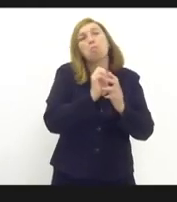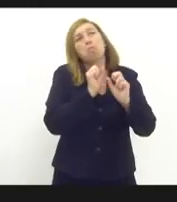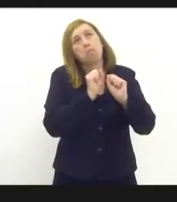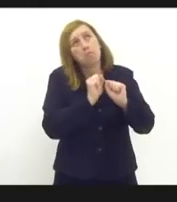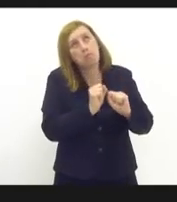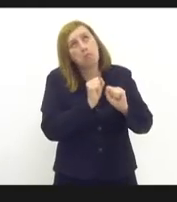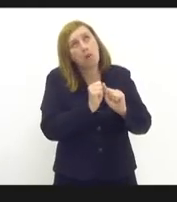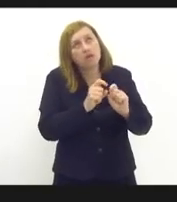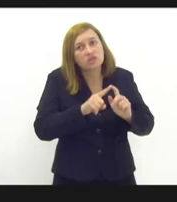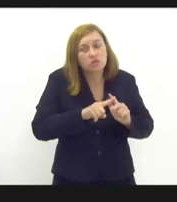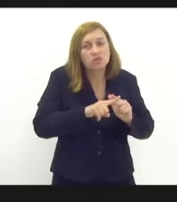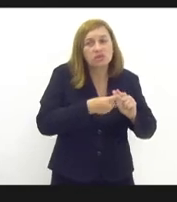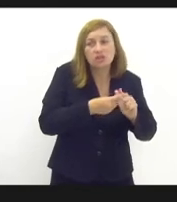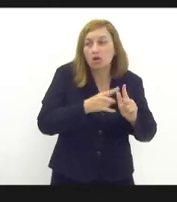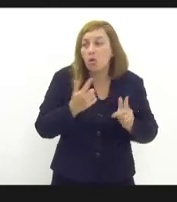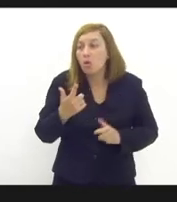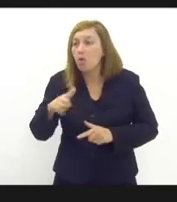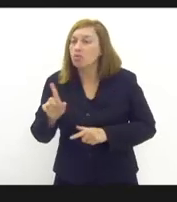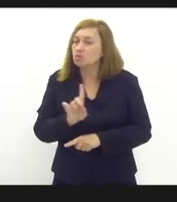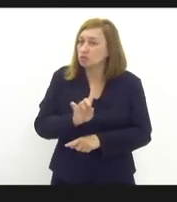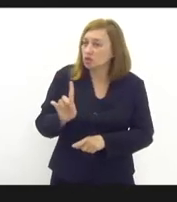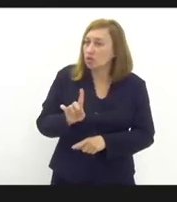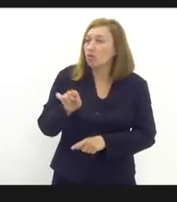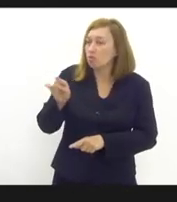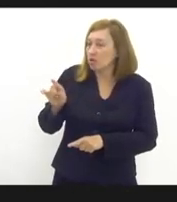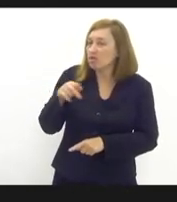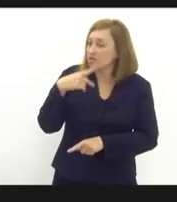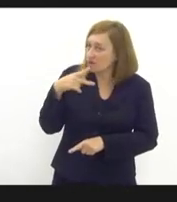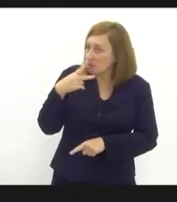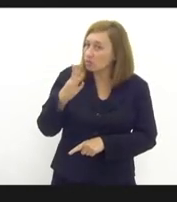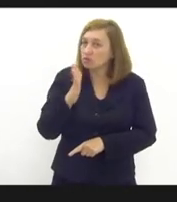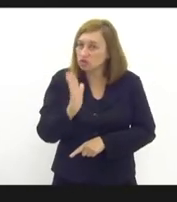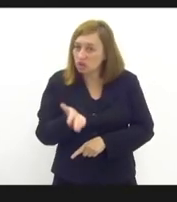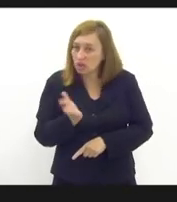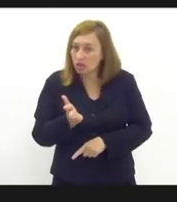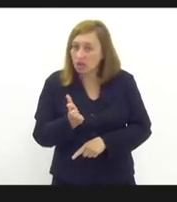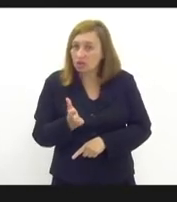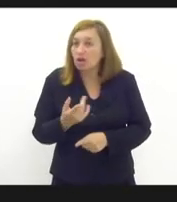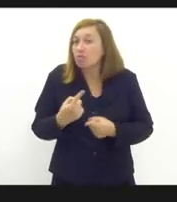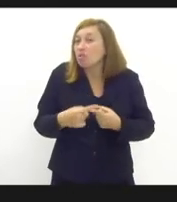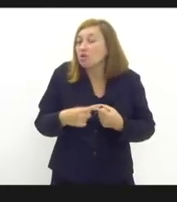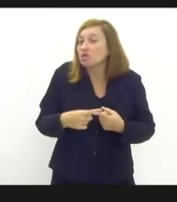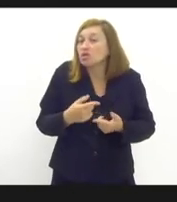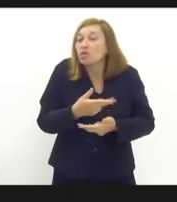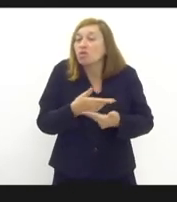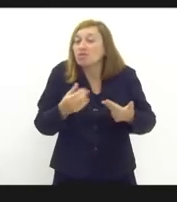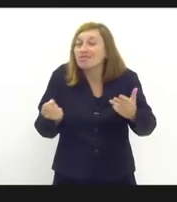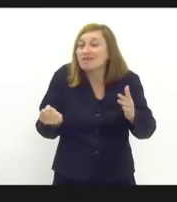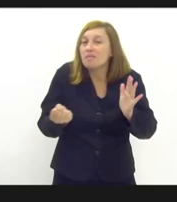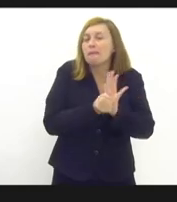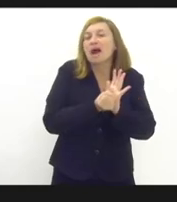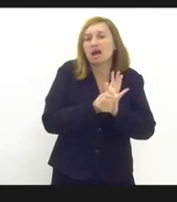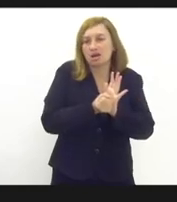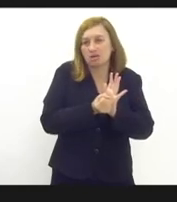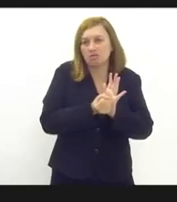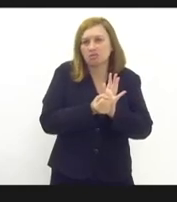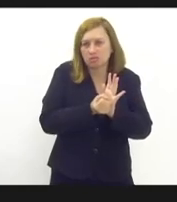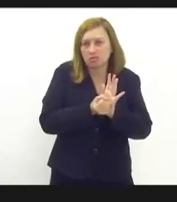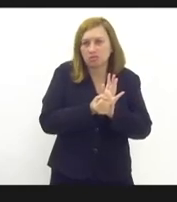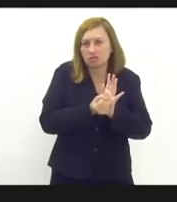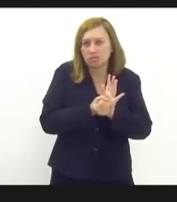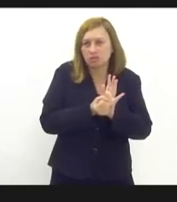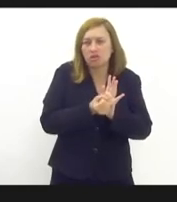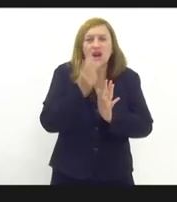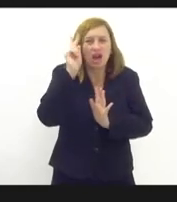ser reparados, outros não, como ele acabou de fazer esse apontamento, porque são coisas que marcam profundamente